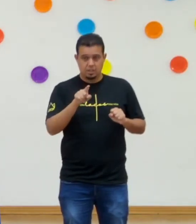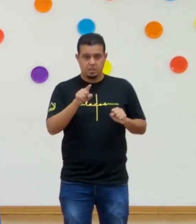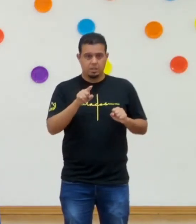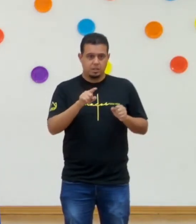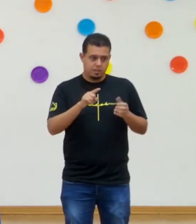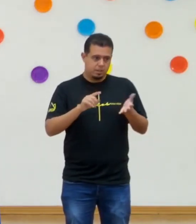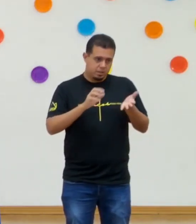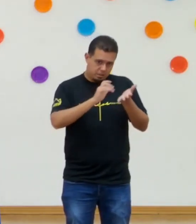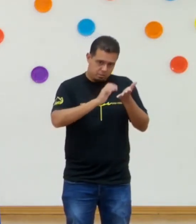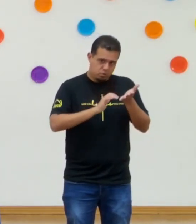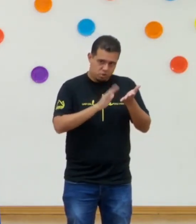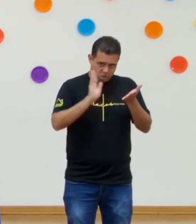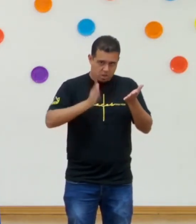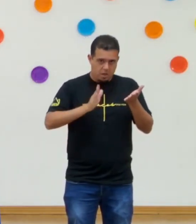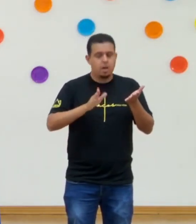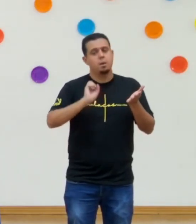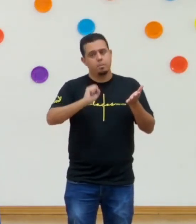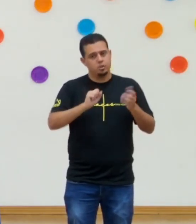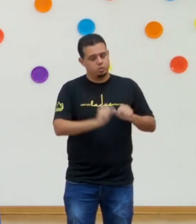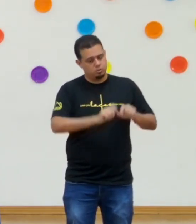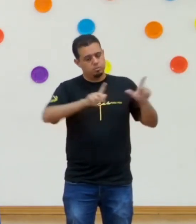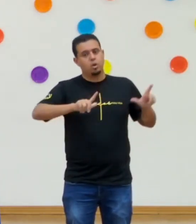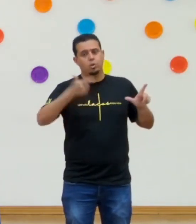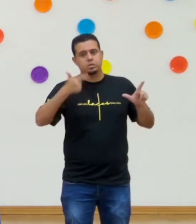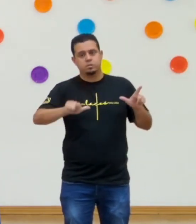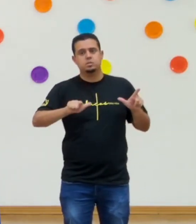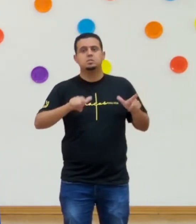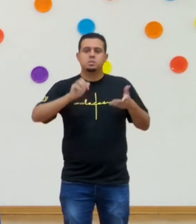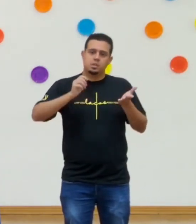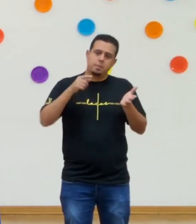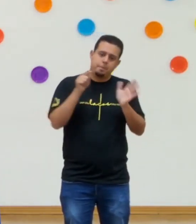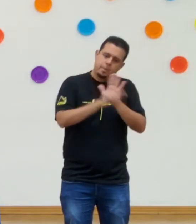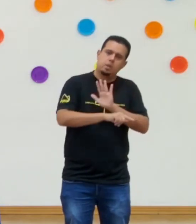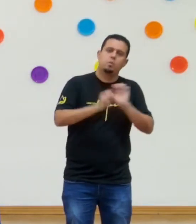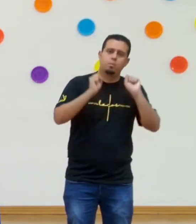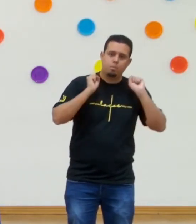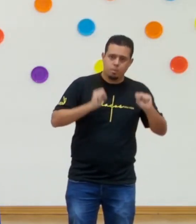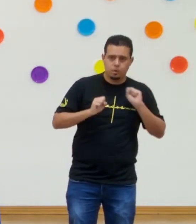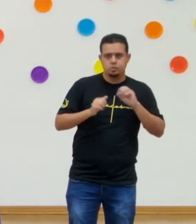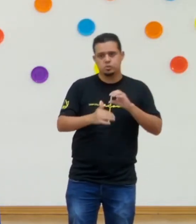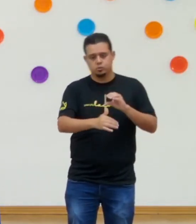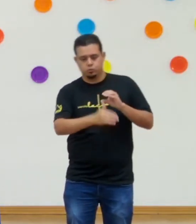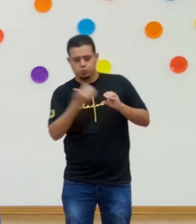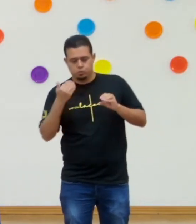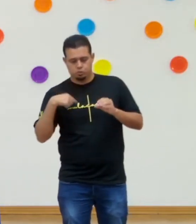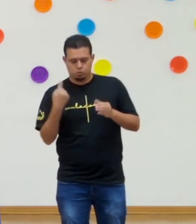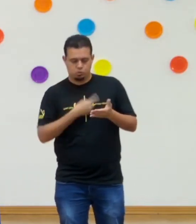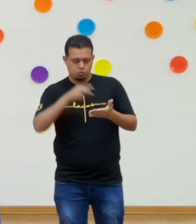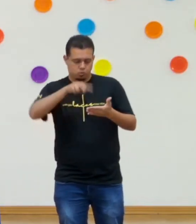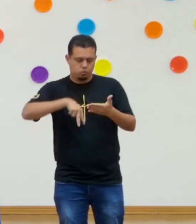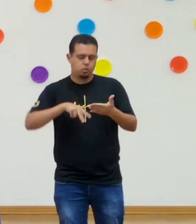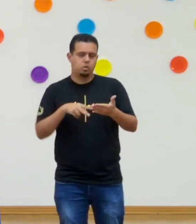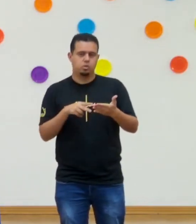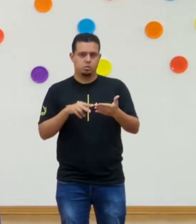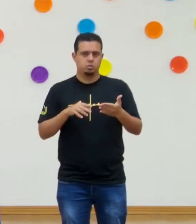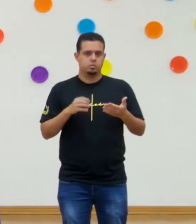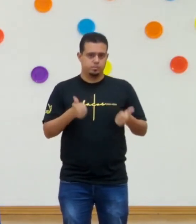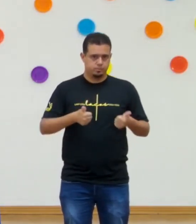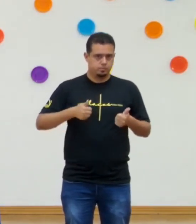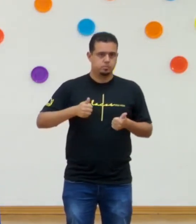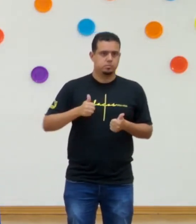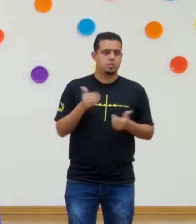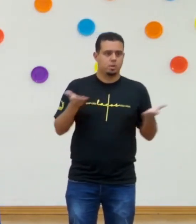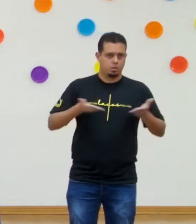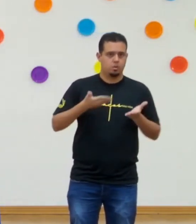novo, que aí no final temos ainda esse tempinho para conversarmos e termos essa troca. E